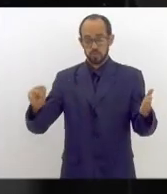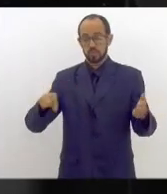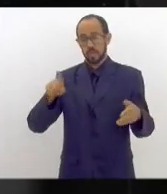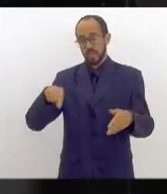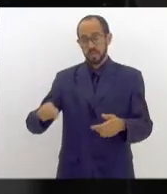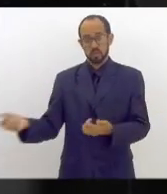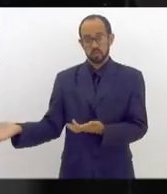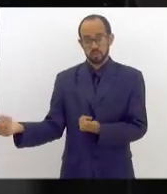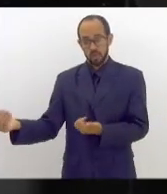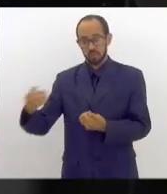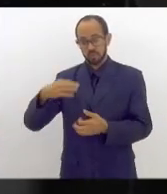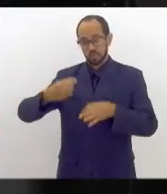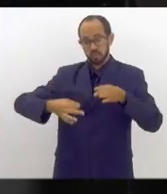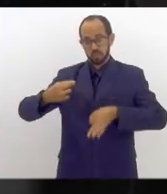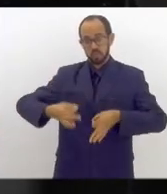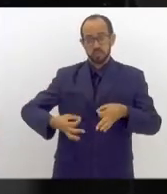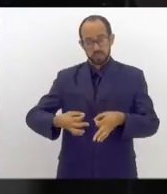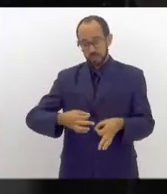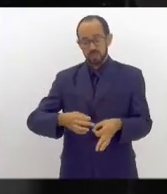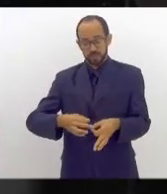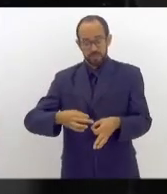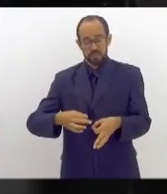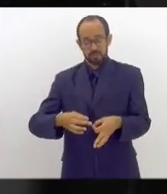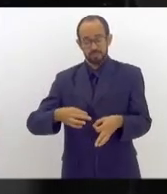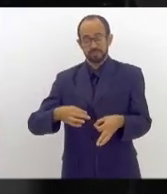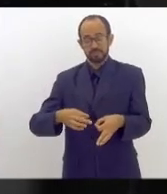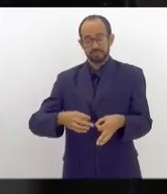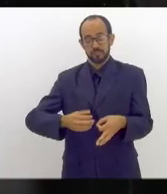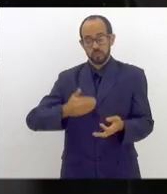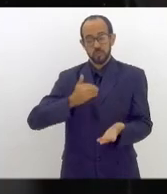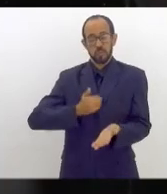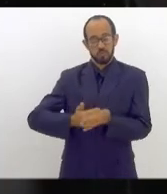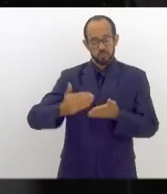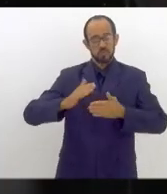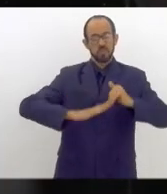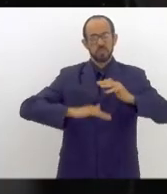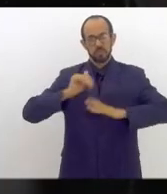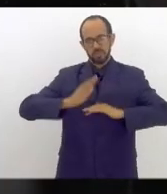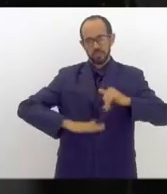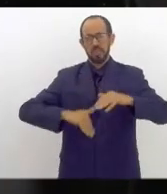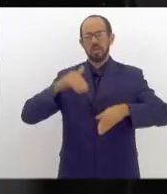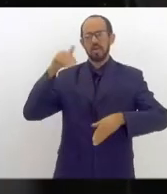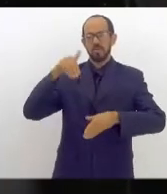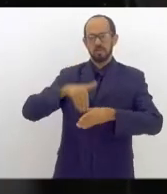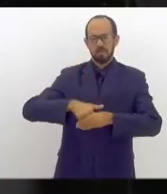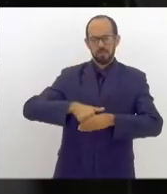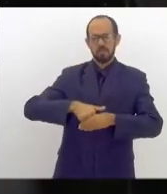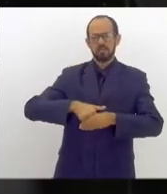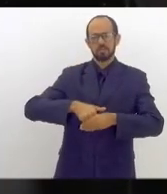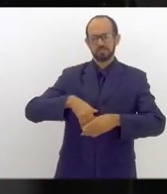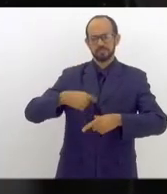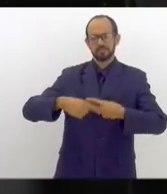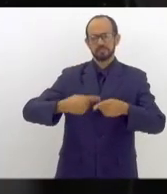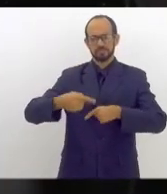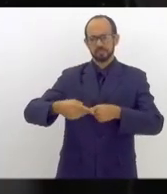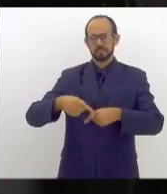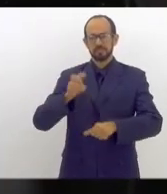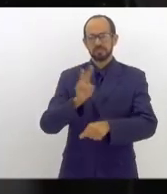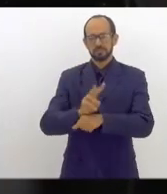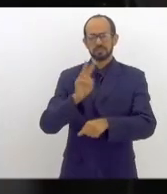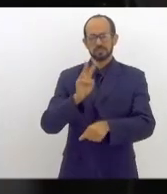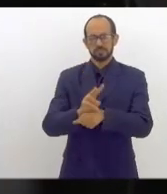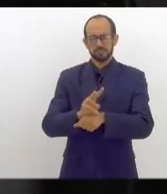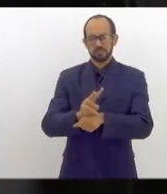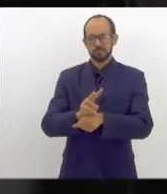e começou ali a sua carreira eleitoral dali ele provisoriamente ficou